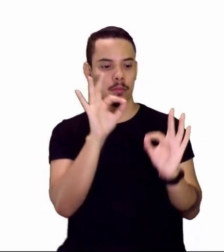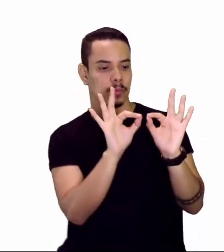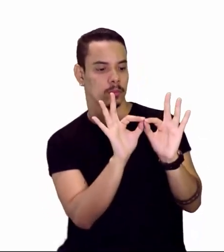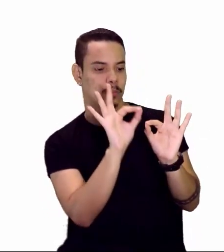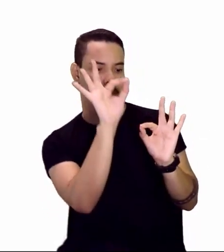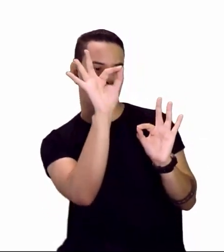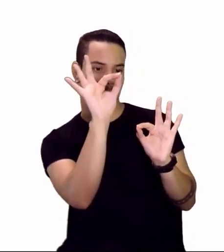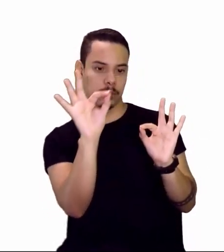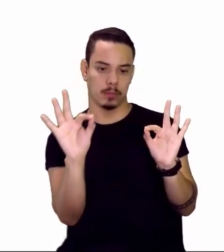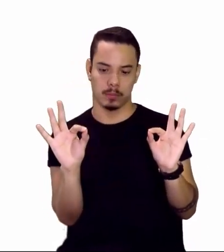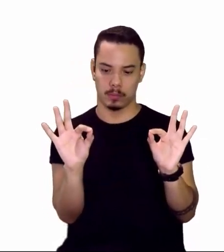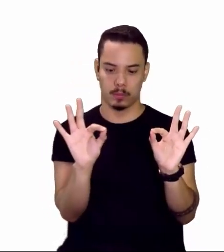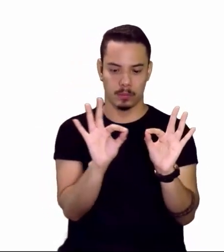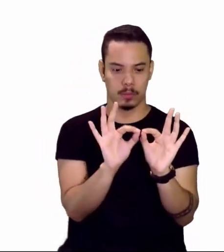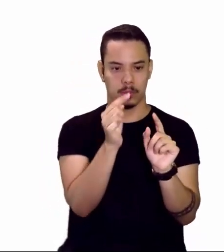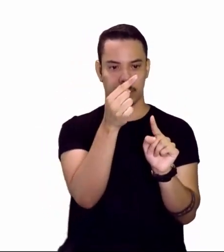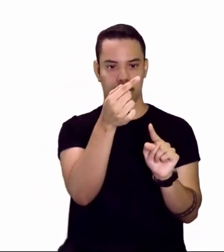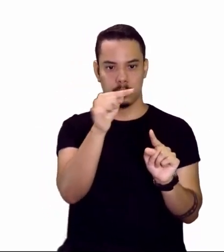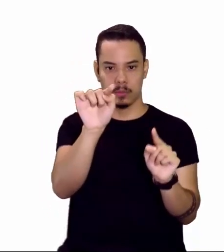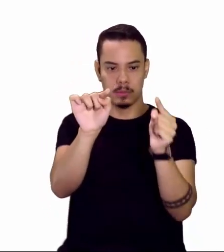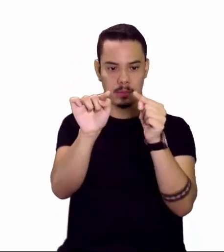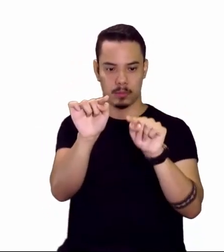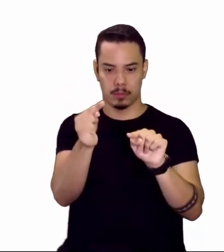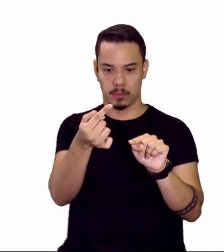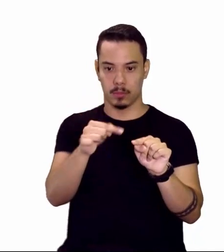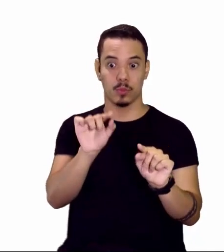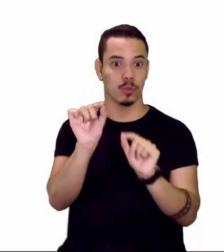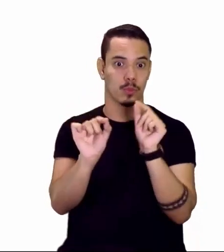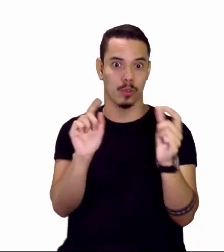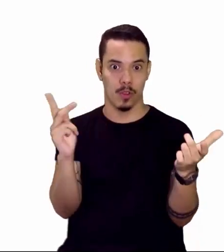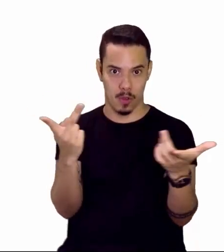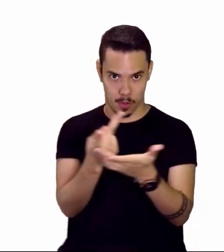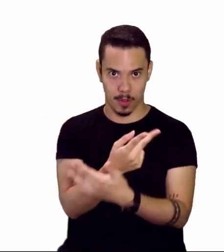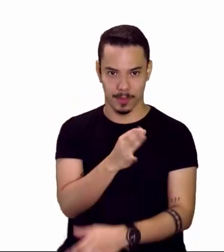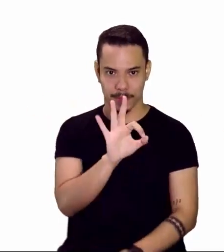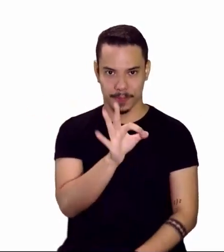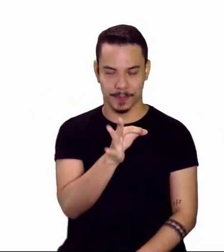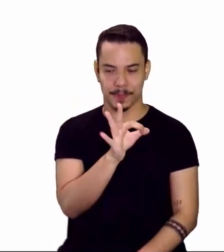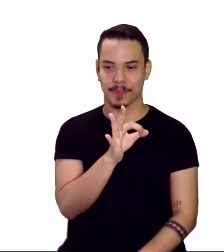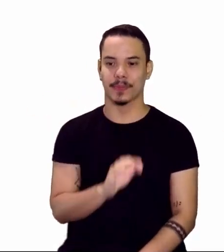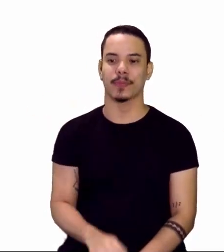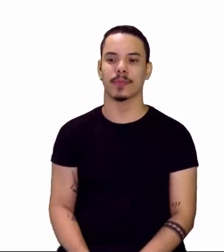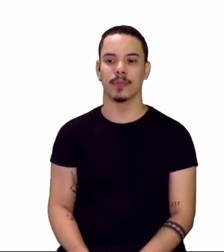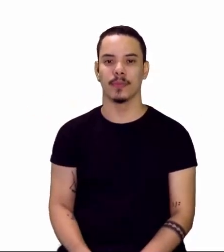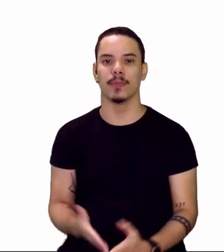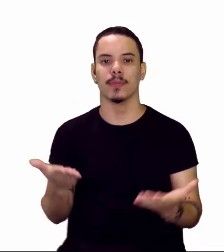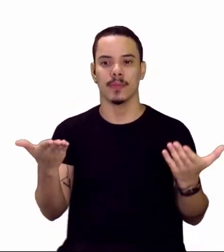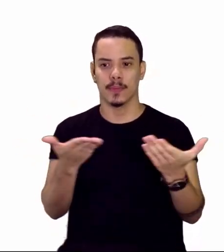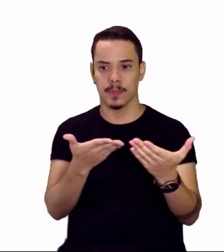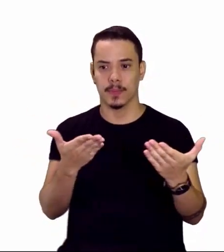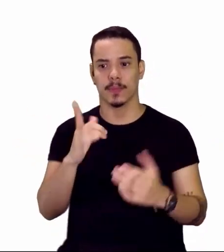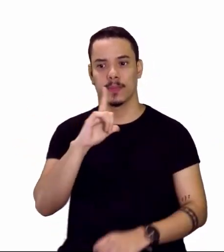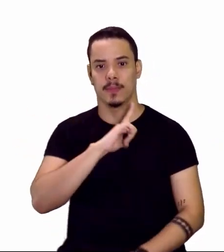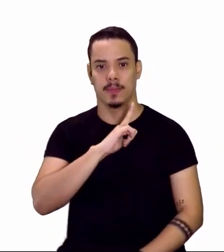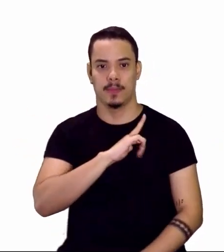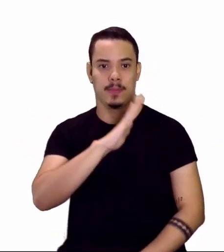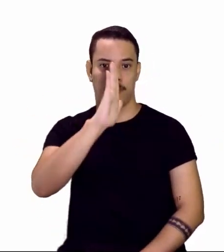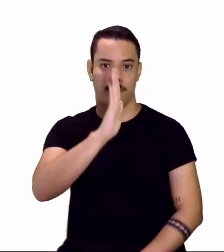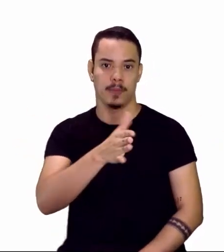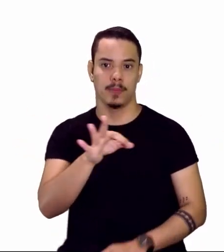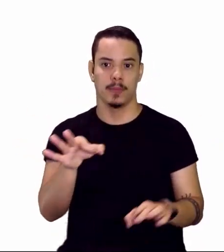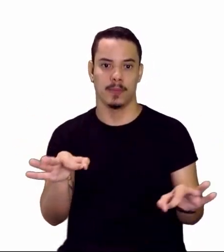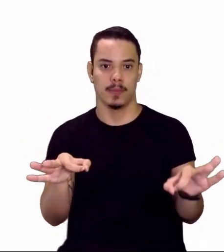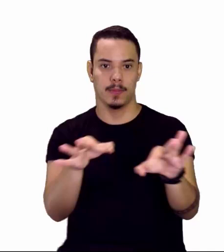ocorrem entre determinadas estruturas, né? E para isso, aqui, já que as moléculas